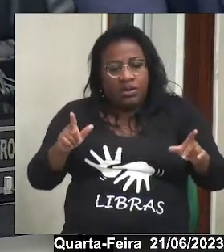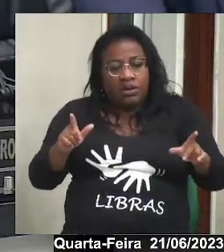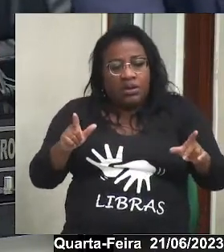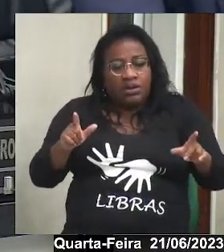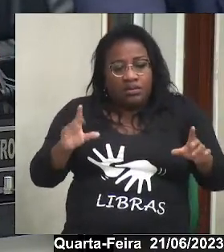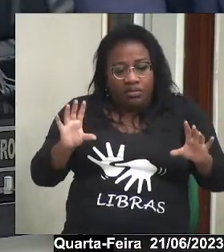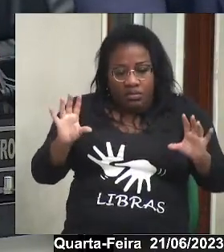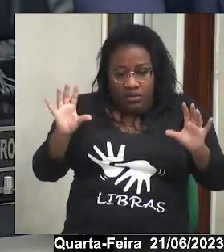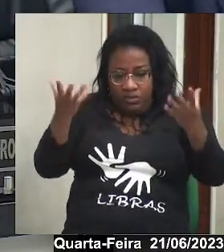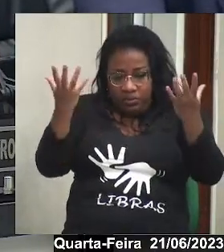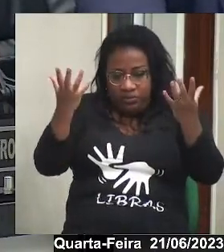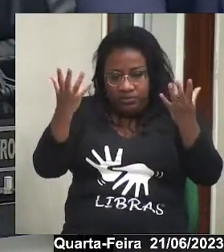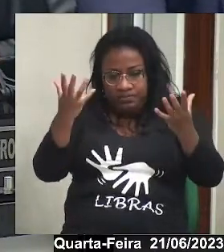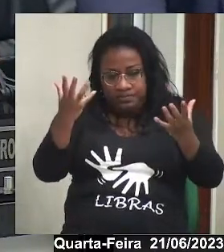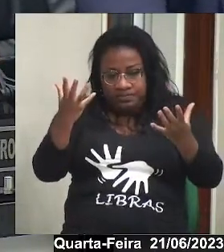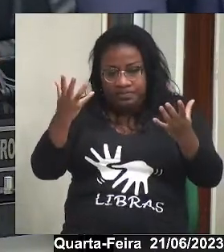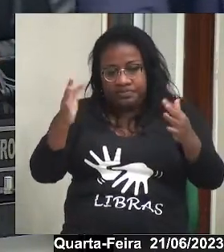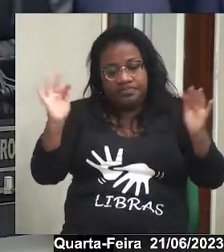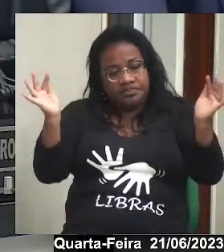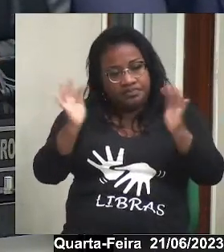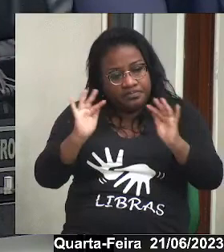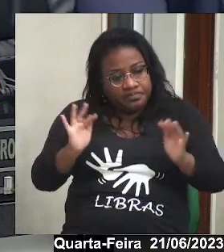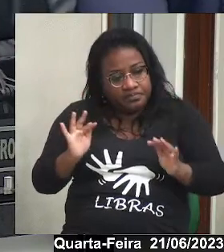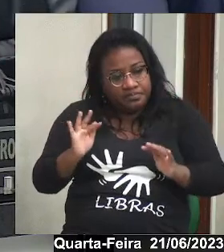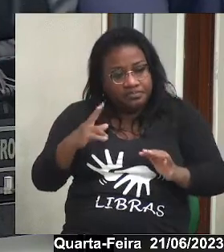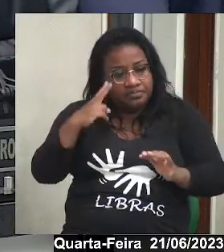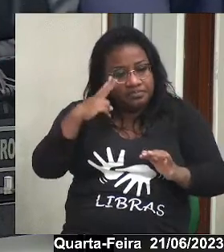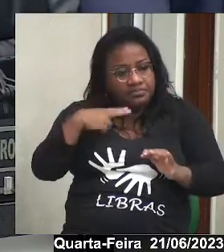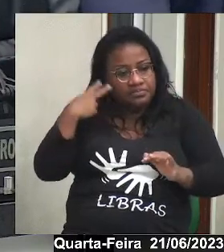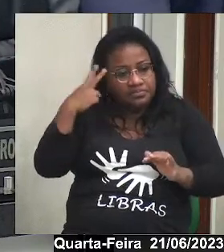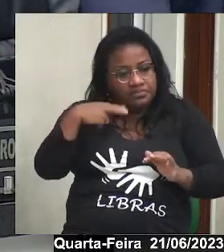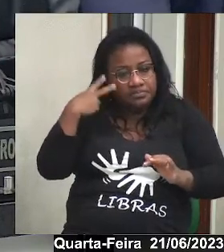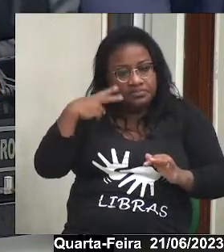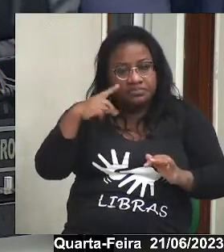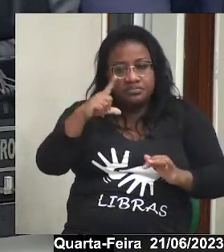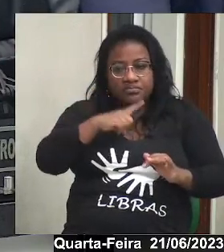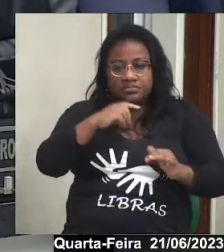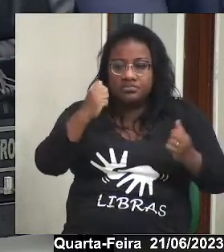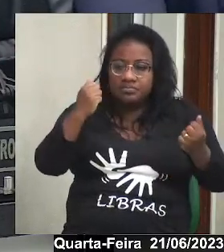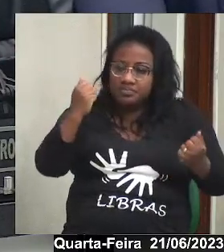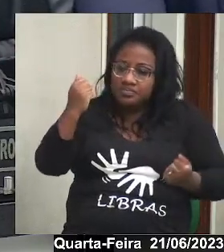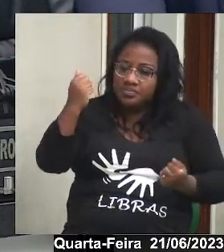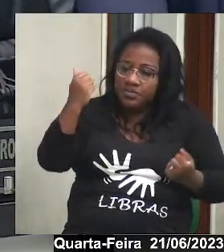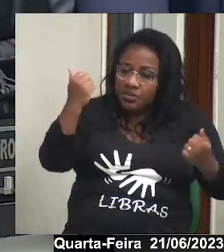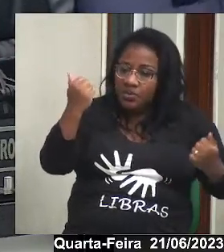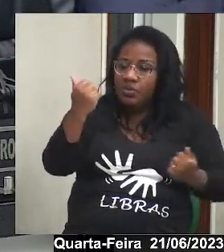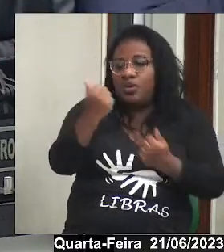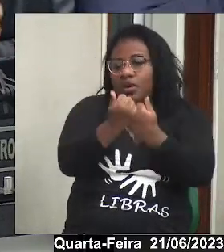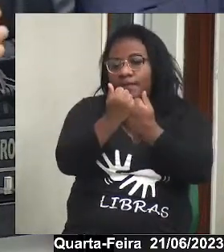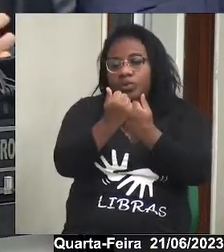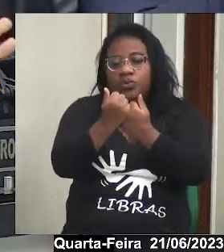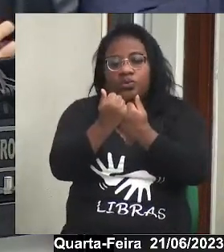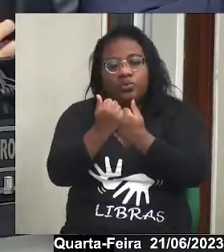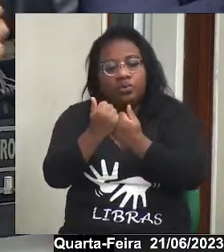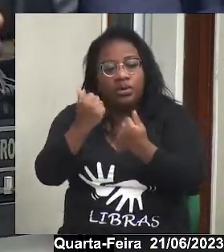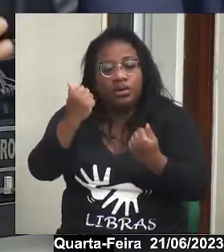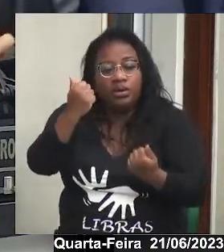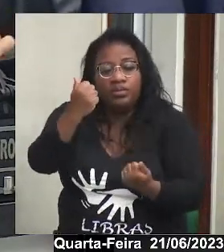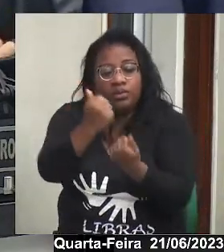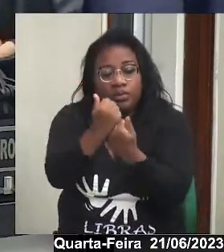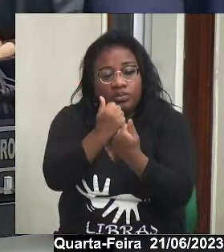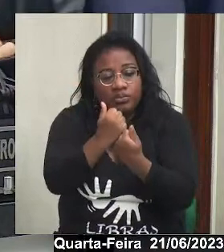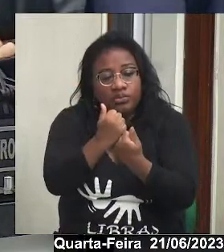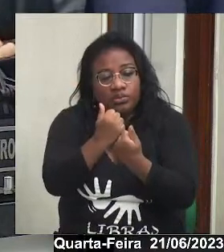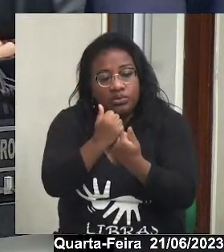eles se divertir. Então eles solicitaram, né, para o vereador foi lá, deu todo o apoio possível e eles estão aproveitando muito bem. Então, eu